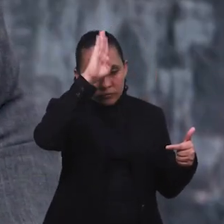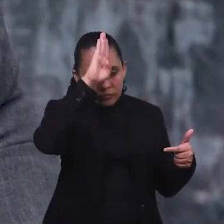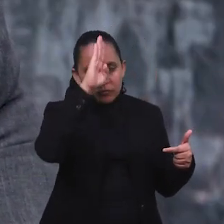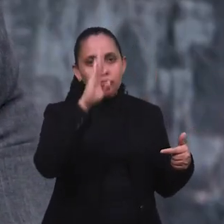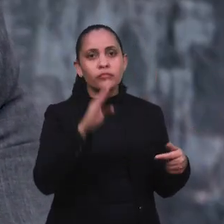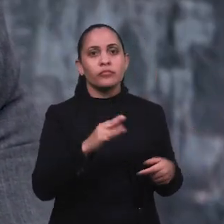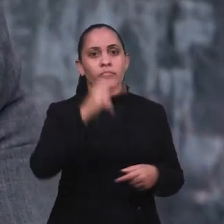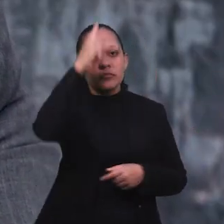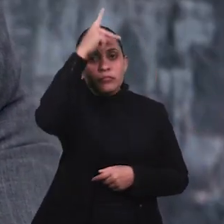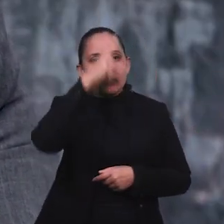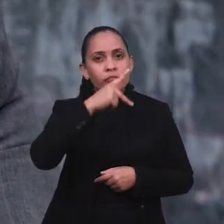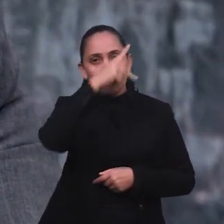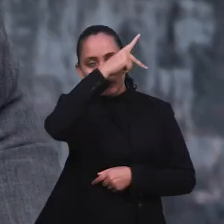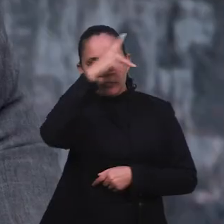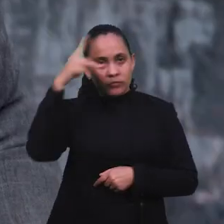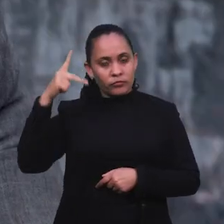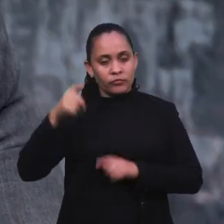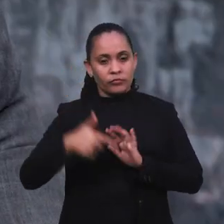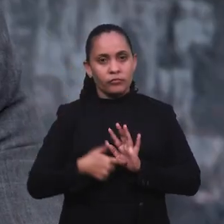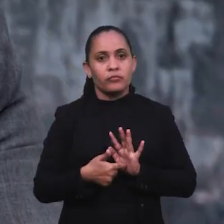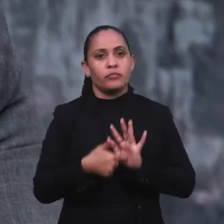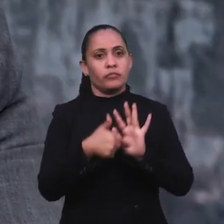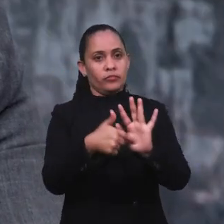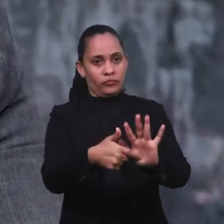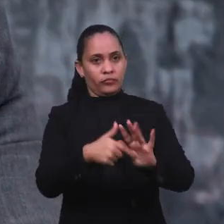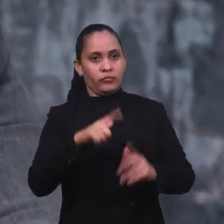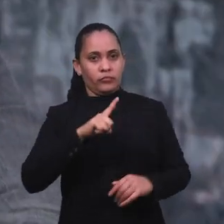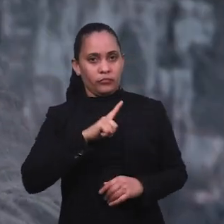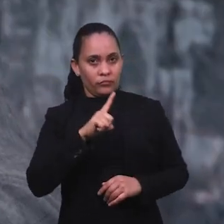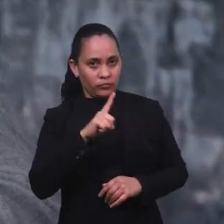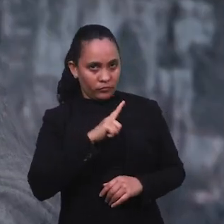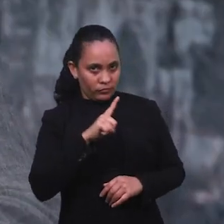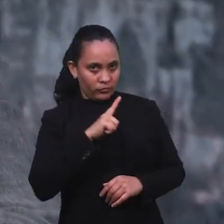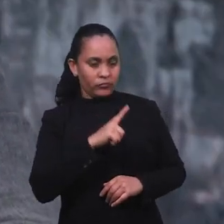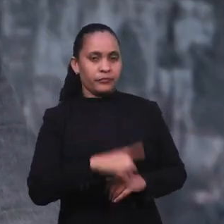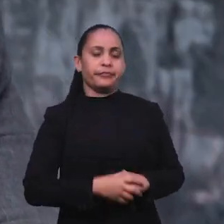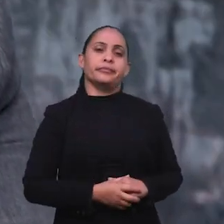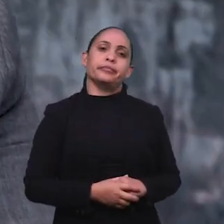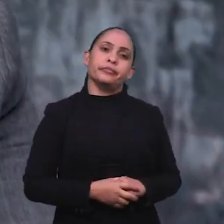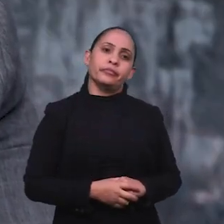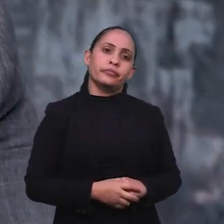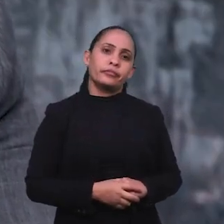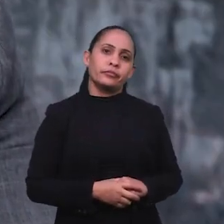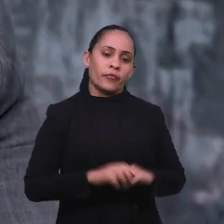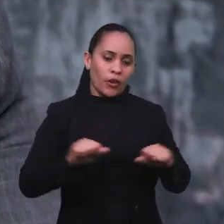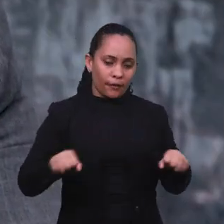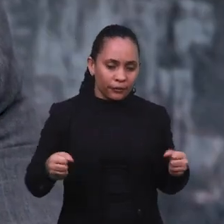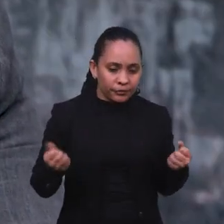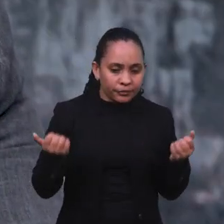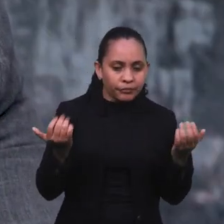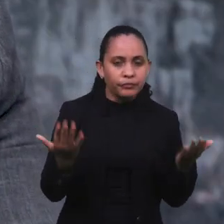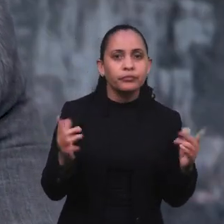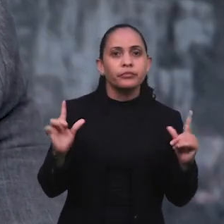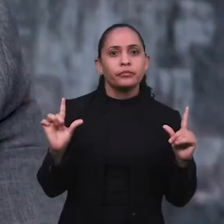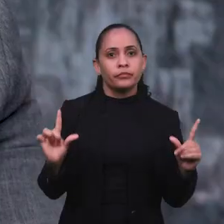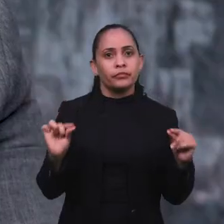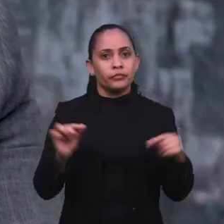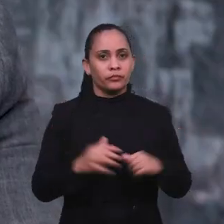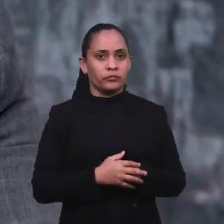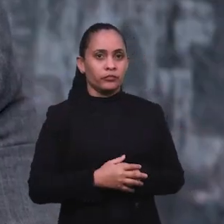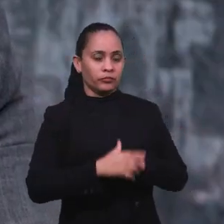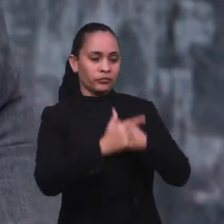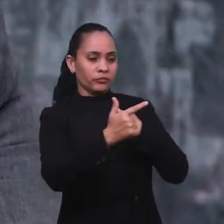Papa passou a atribuir, né, a si, que passaram a ser, né, auferidos a ele, foi o título de